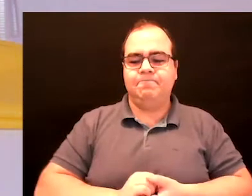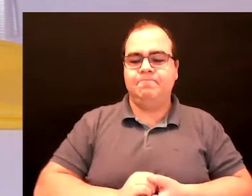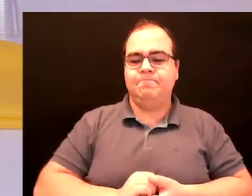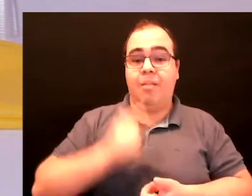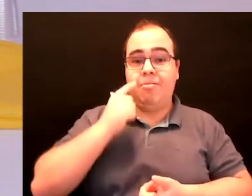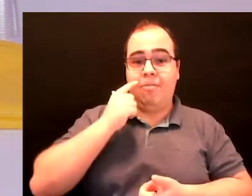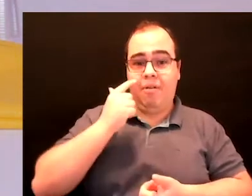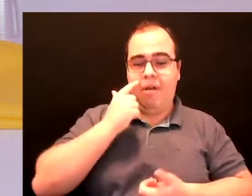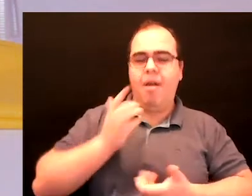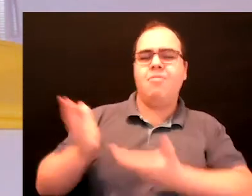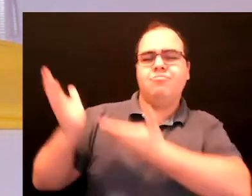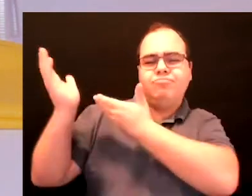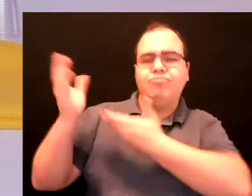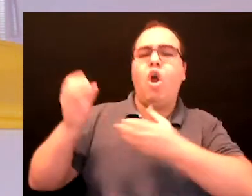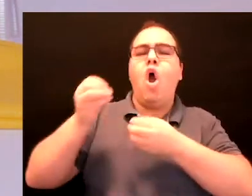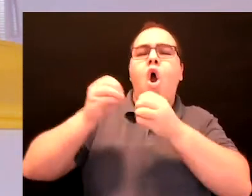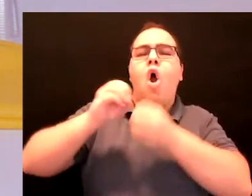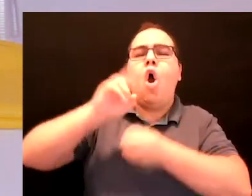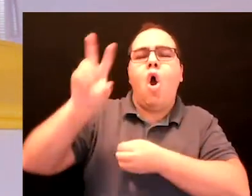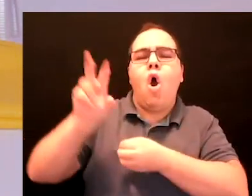cartelas ou caixas de ovos,